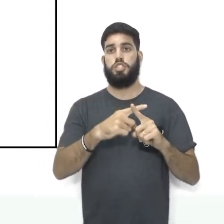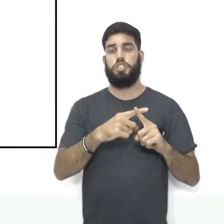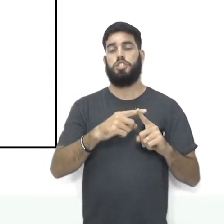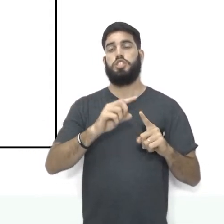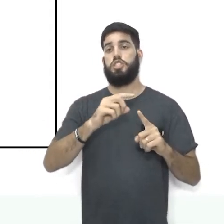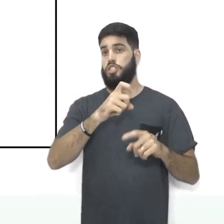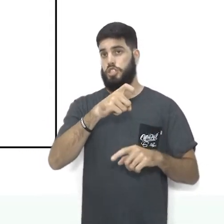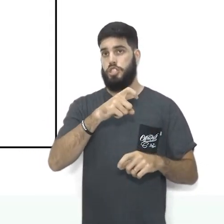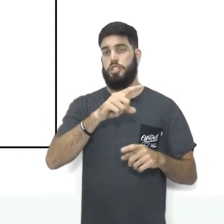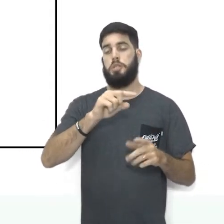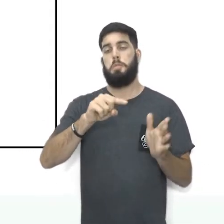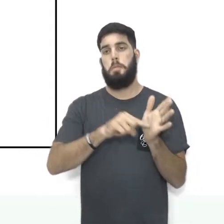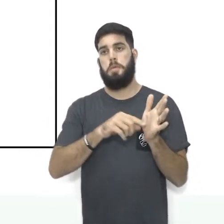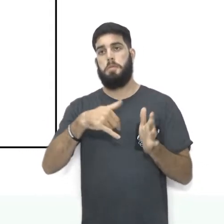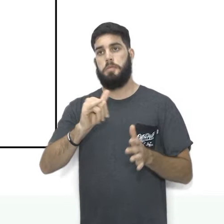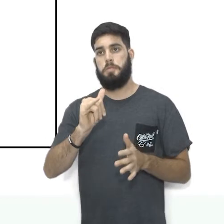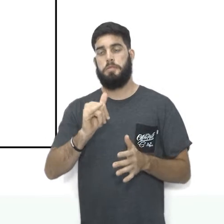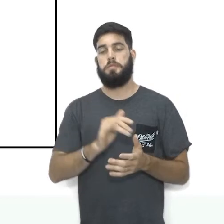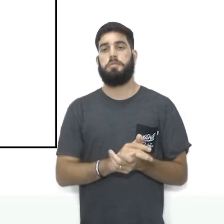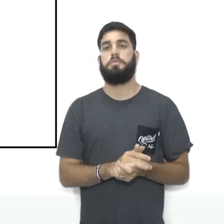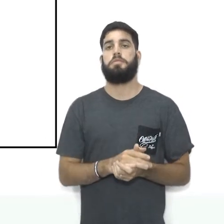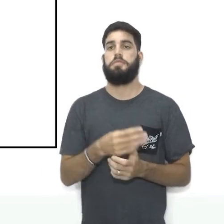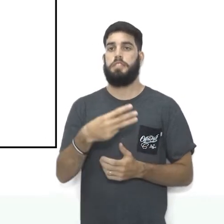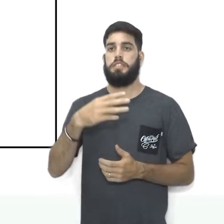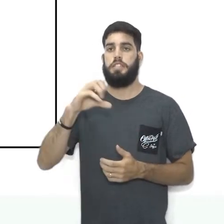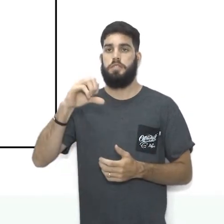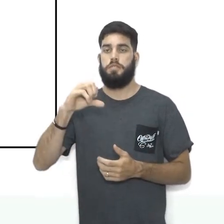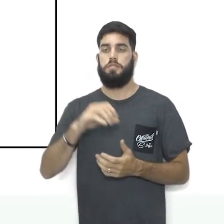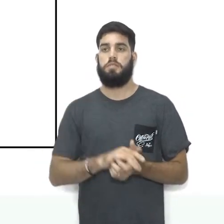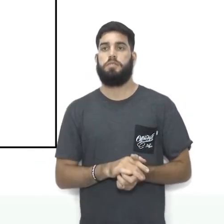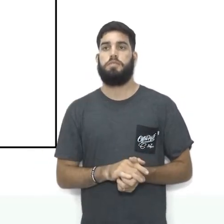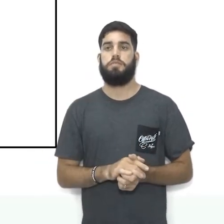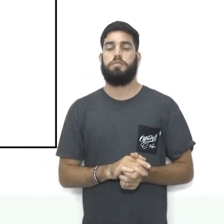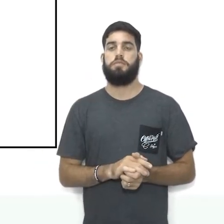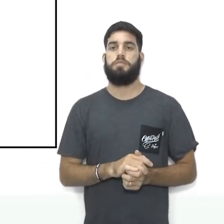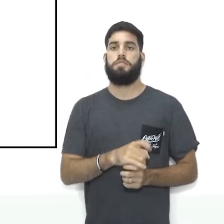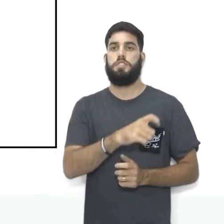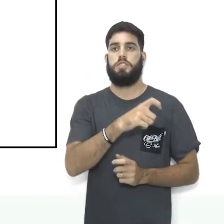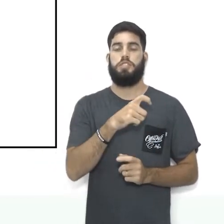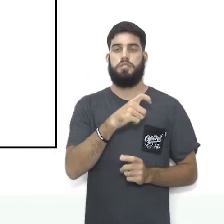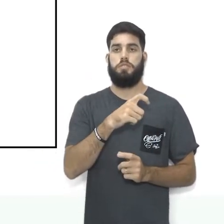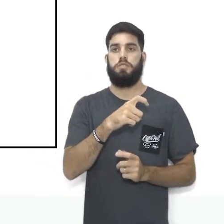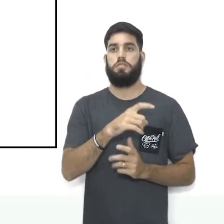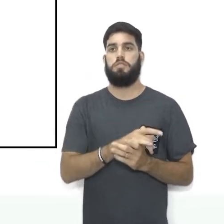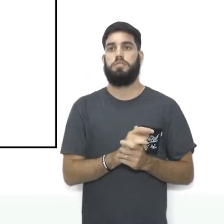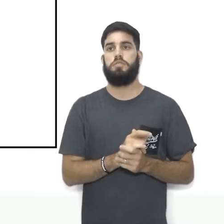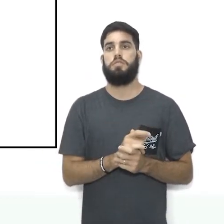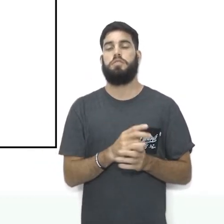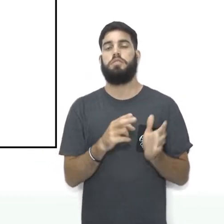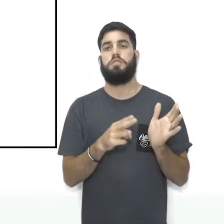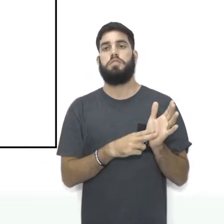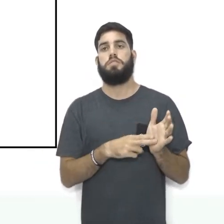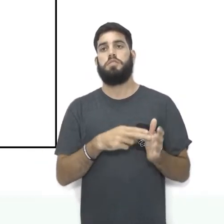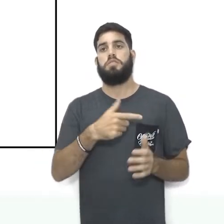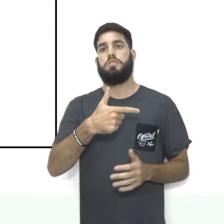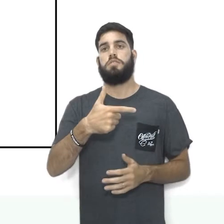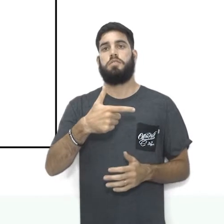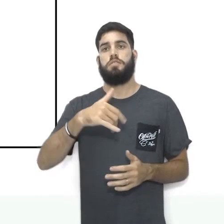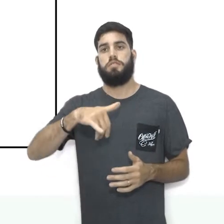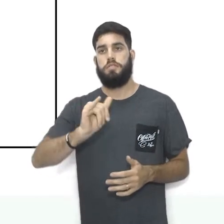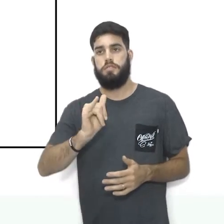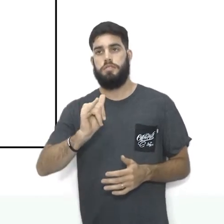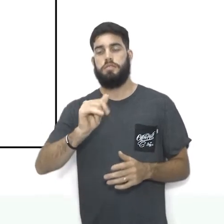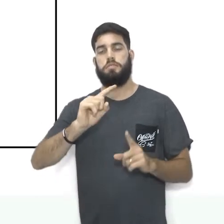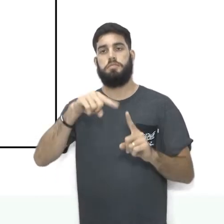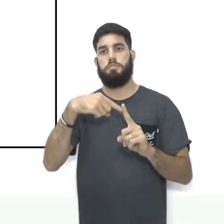y, resultando em 39. E a segunda equação do meu sistema, ela me diz que o valor do x é exatamente igual ao